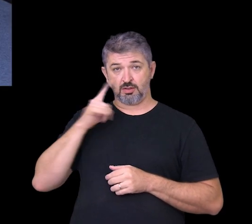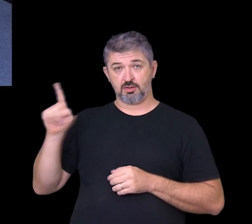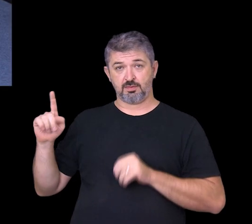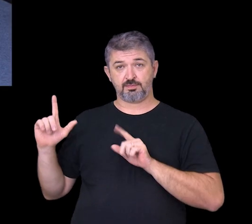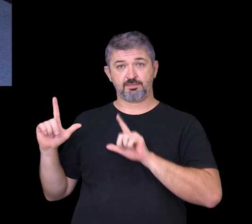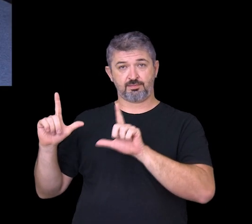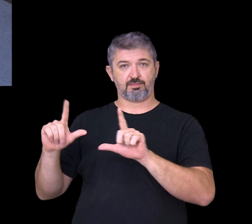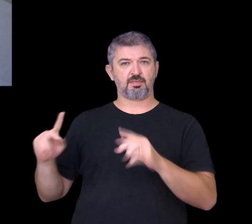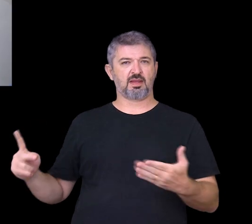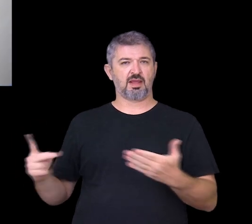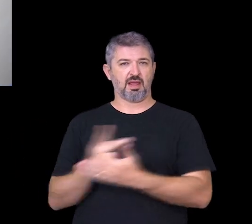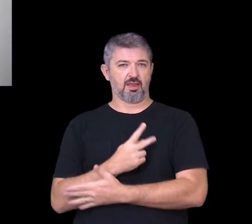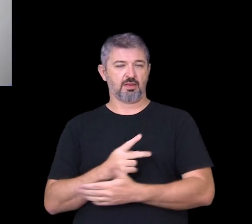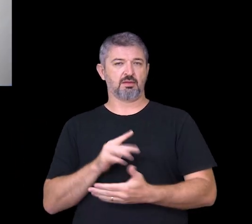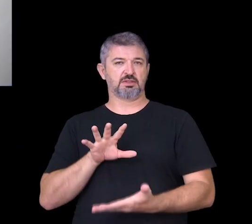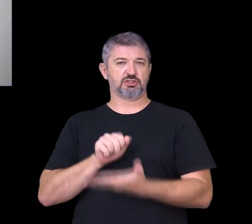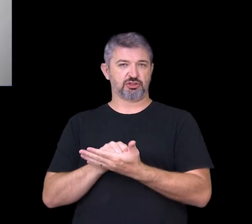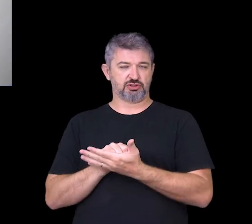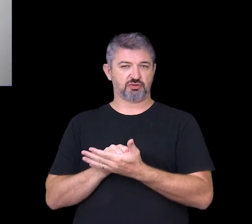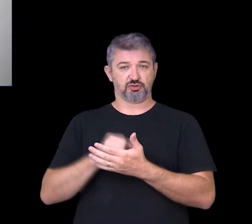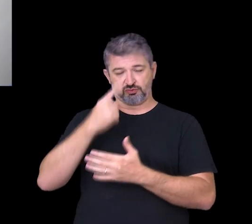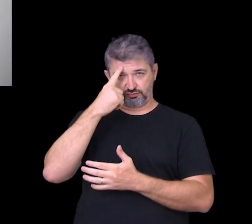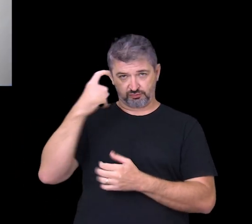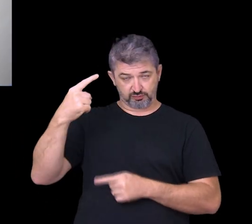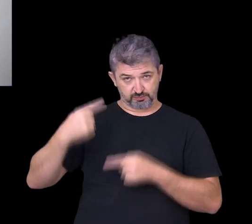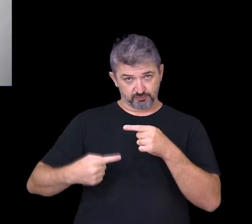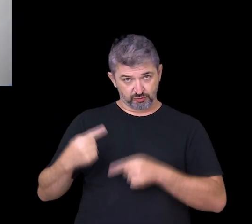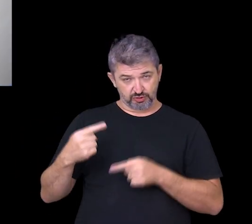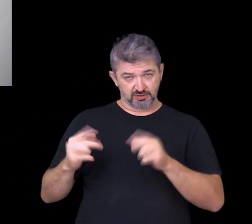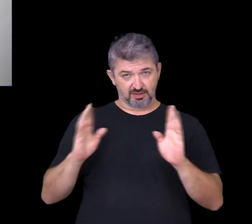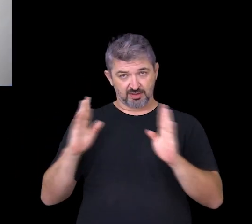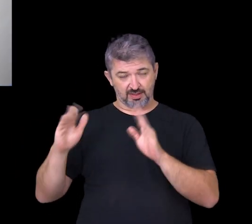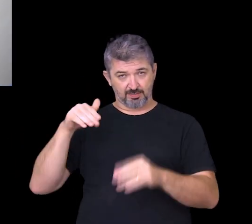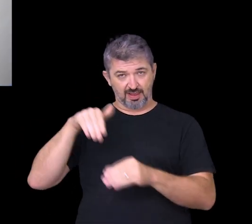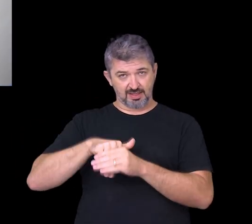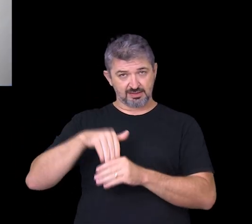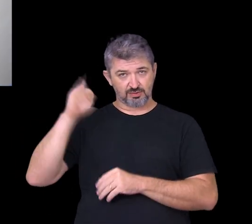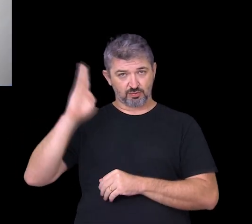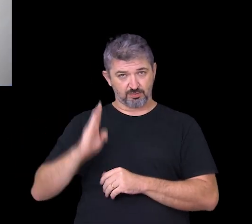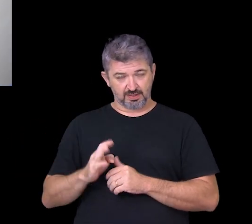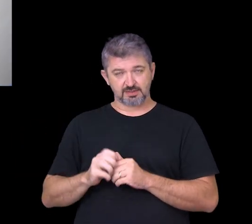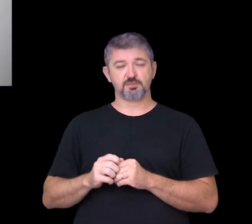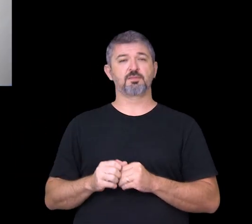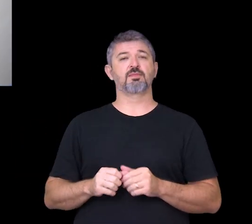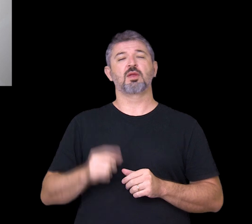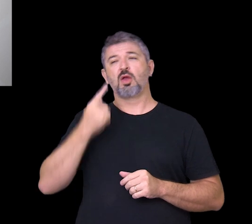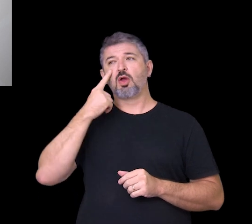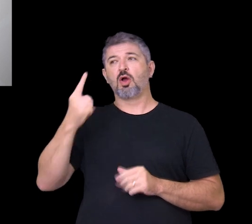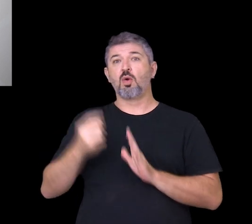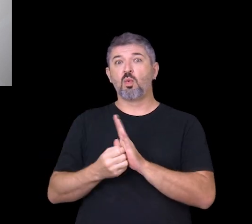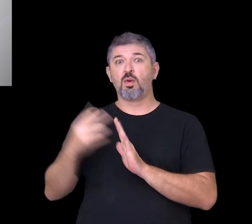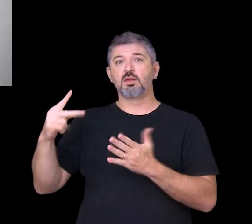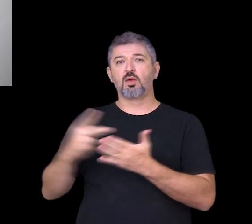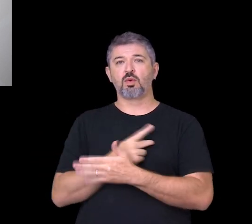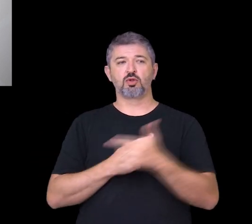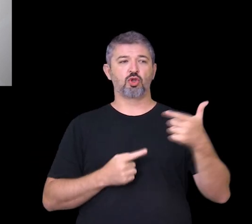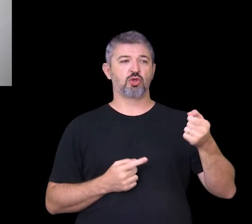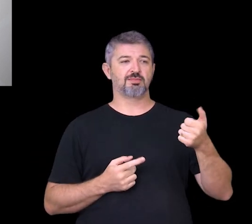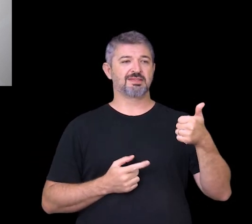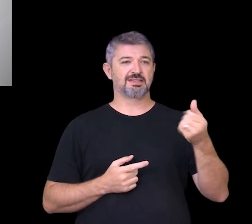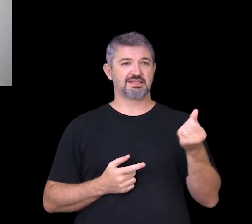Bom, esses dados são de ocorrências, né, de violência política e eleitoral no Brasil, e a gente viu um número de casos